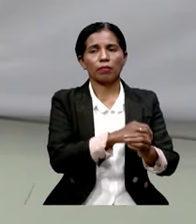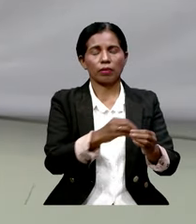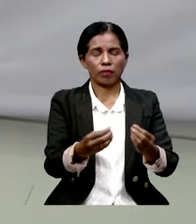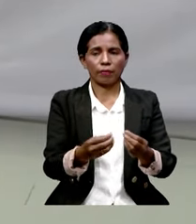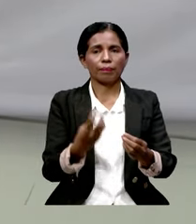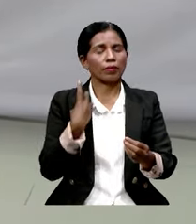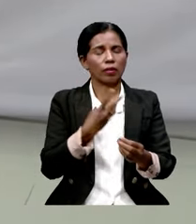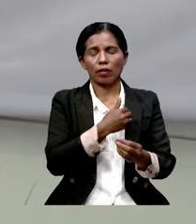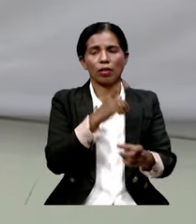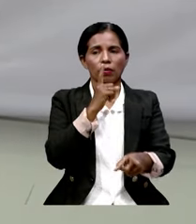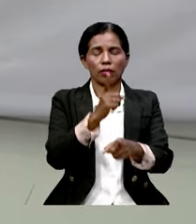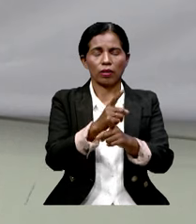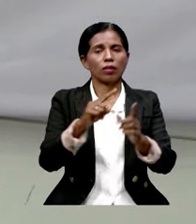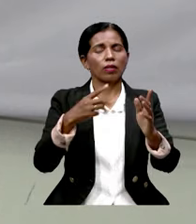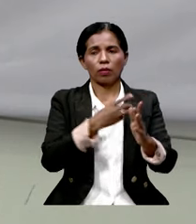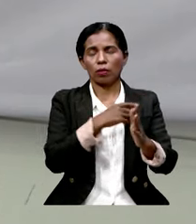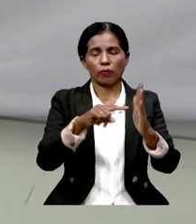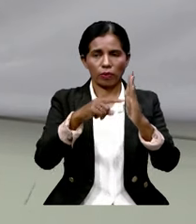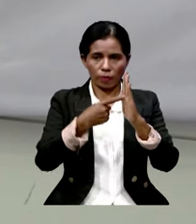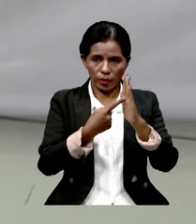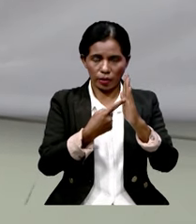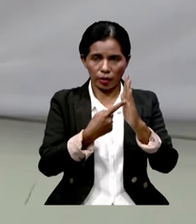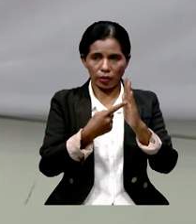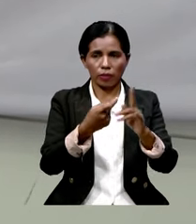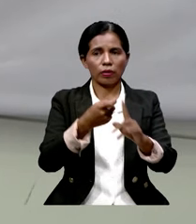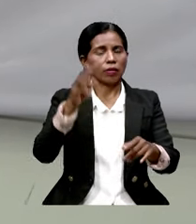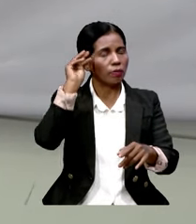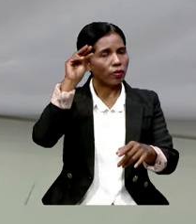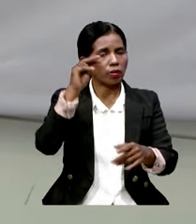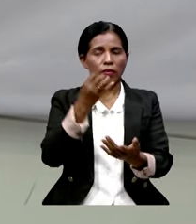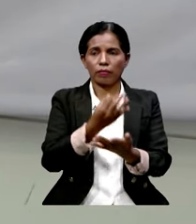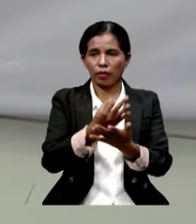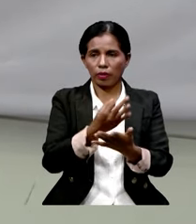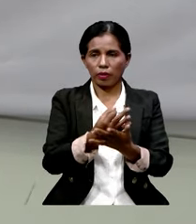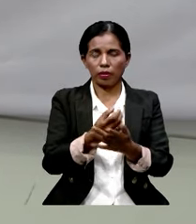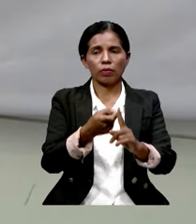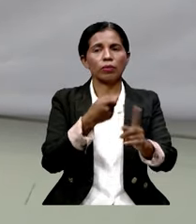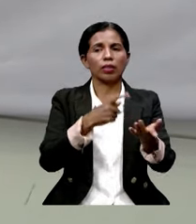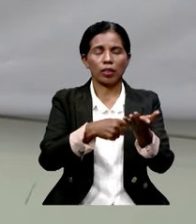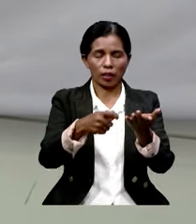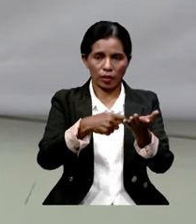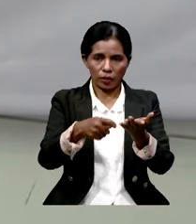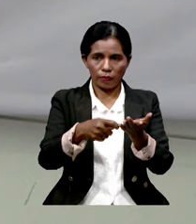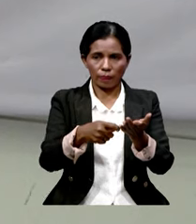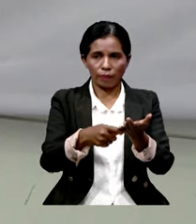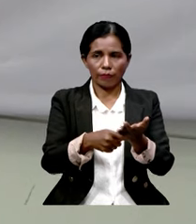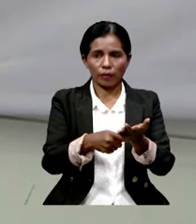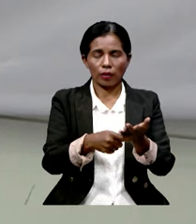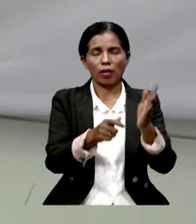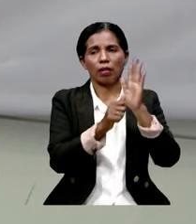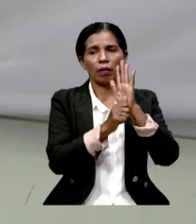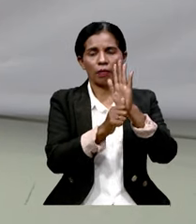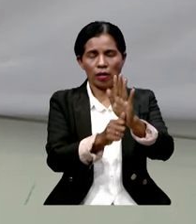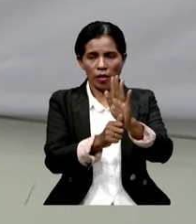A sira ficha também foi em Ahu, portanto, hoje o Ministério de Finanças, assim técnico, sira apresentar